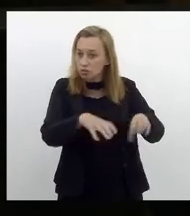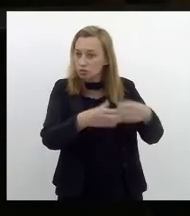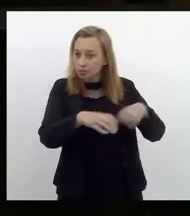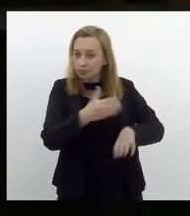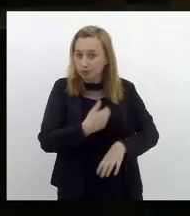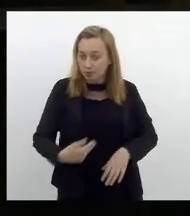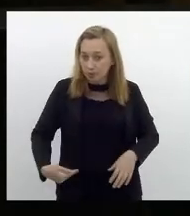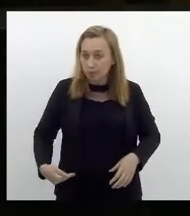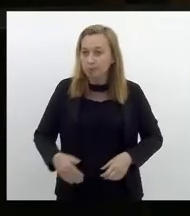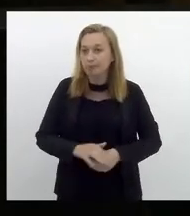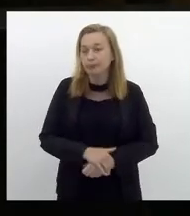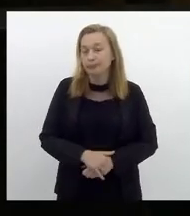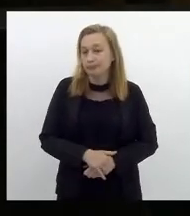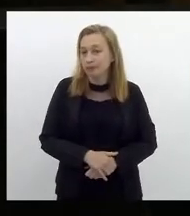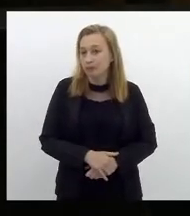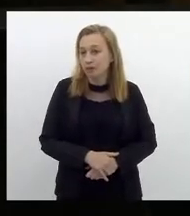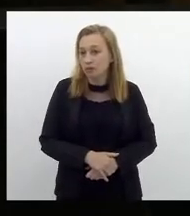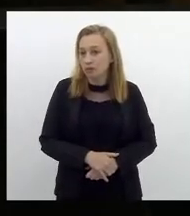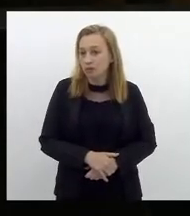público,